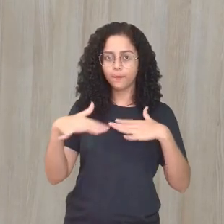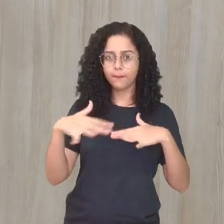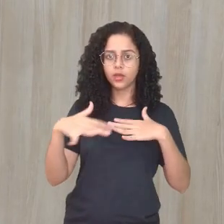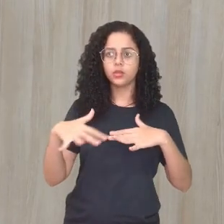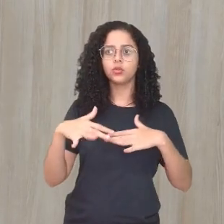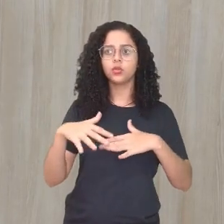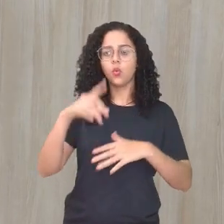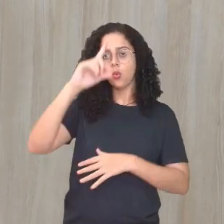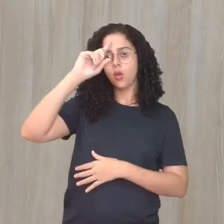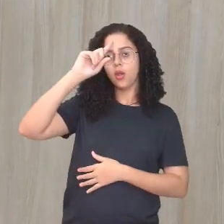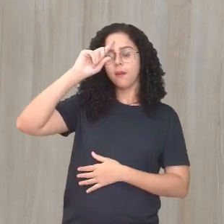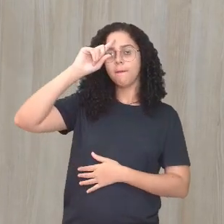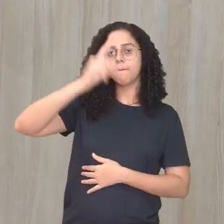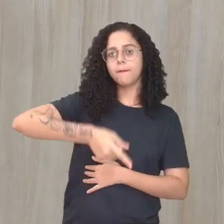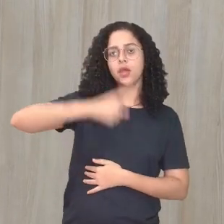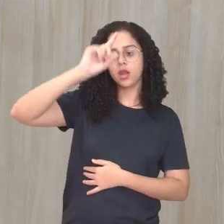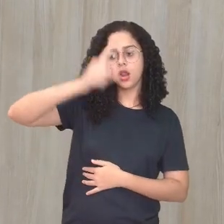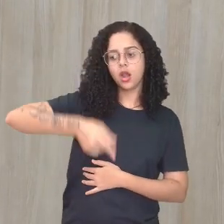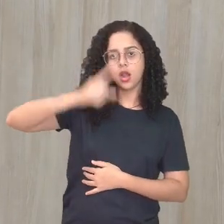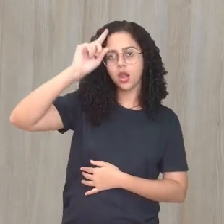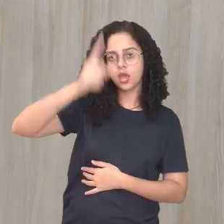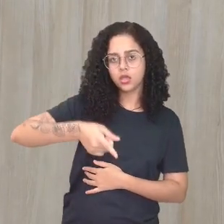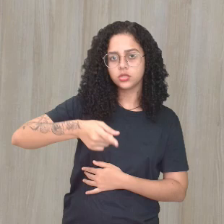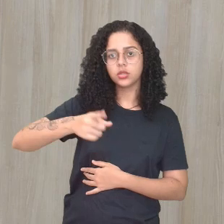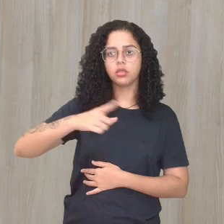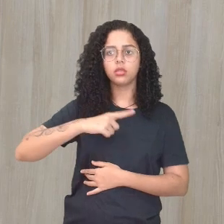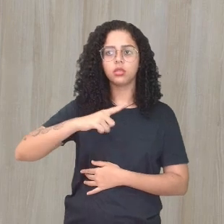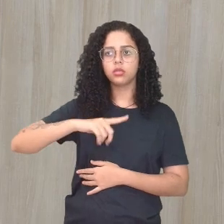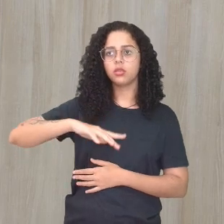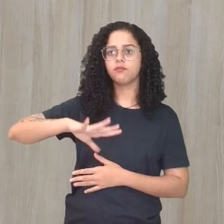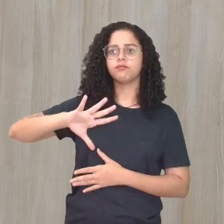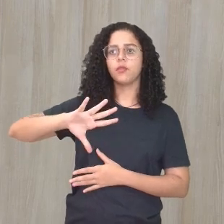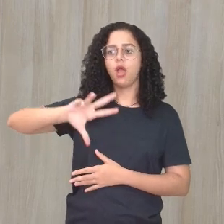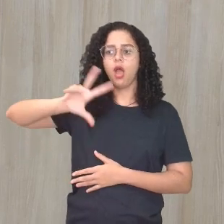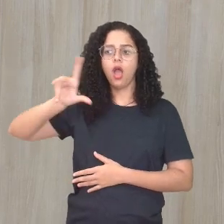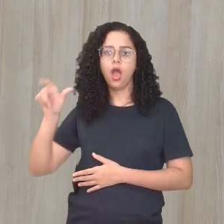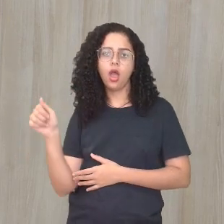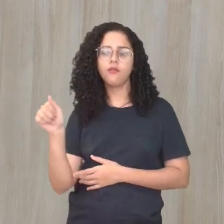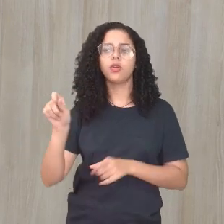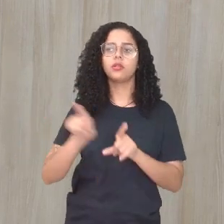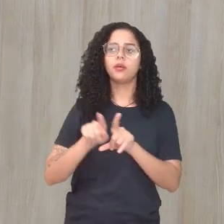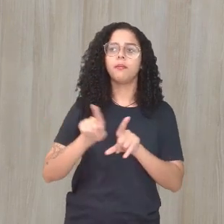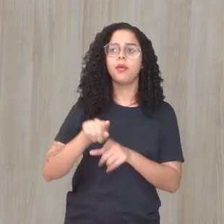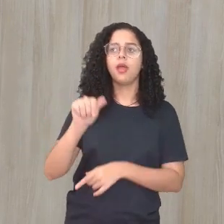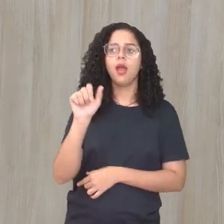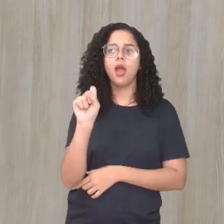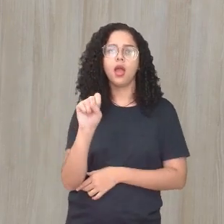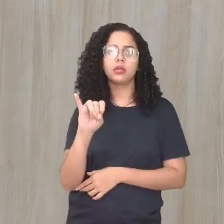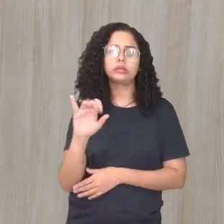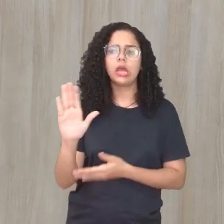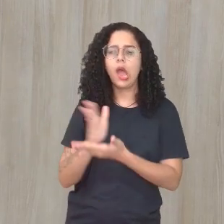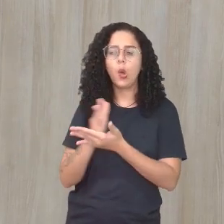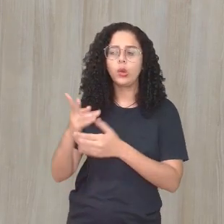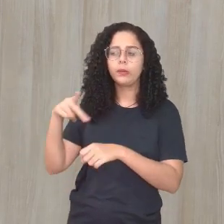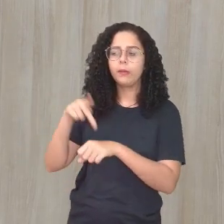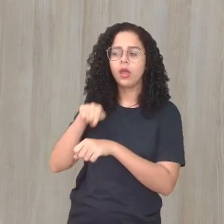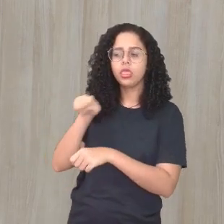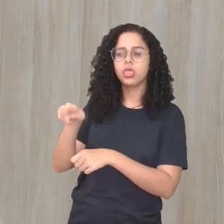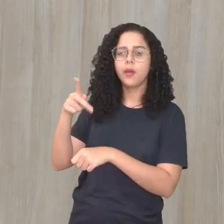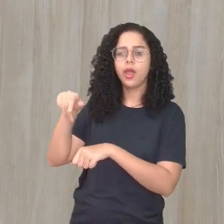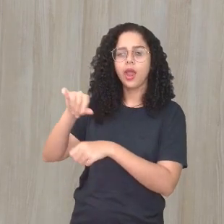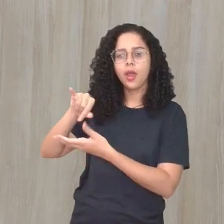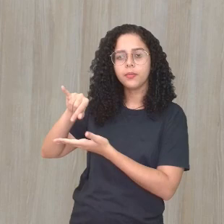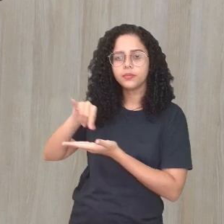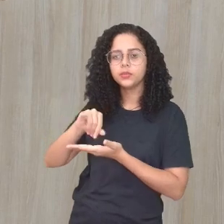aí imperialista, a gente vai ter a partilha ali da África, da Ásia, e alguns desses países, né, capitalistas que